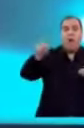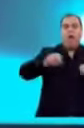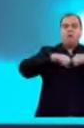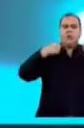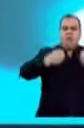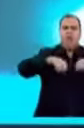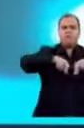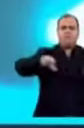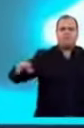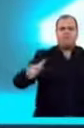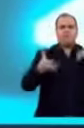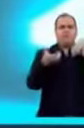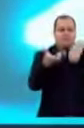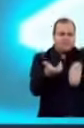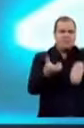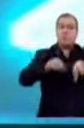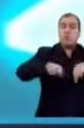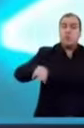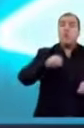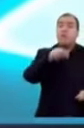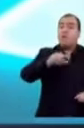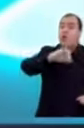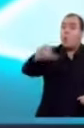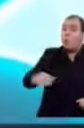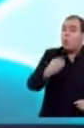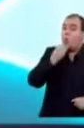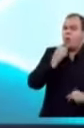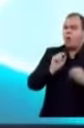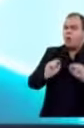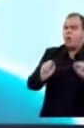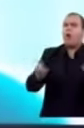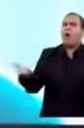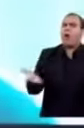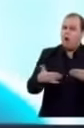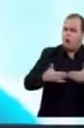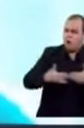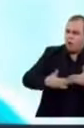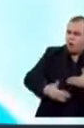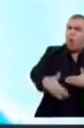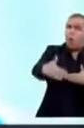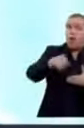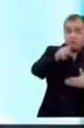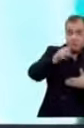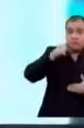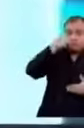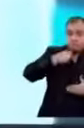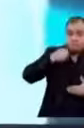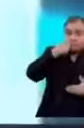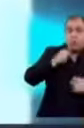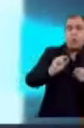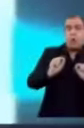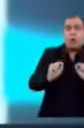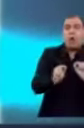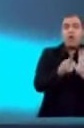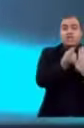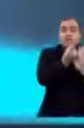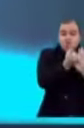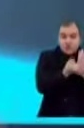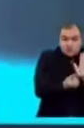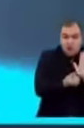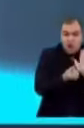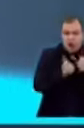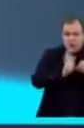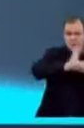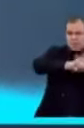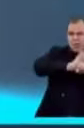só tem uma chance enorme, maravilhosa de... Agora, como parlamentar, pegar dinheiro desse, dito orçamento